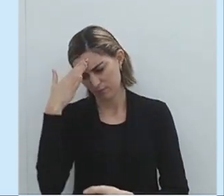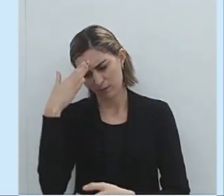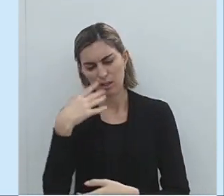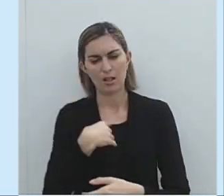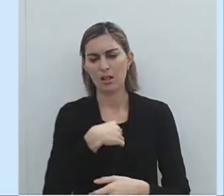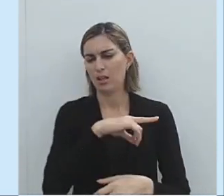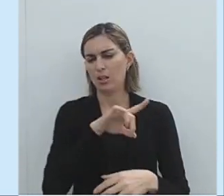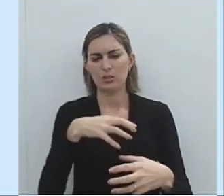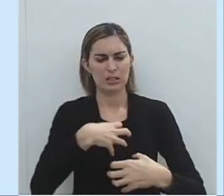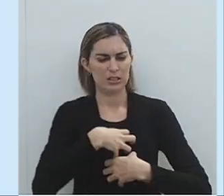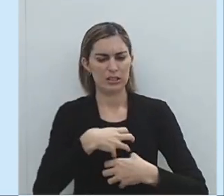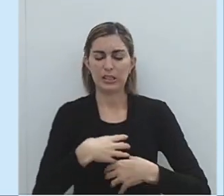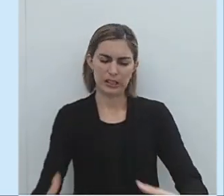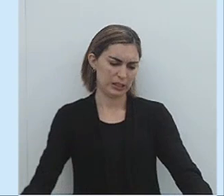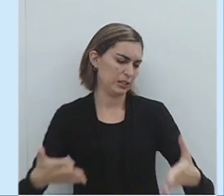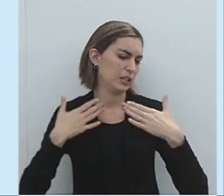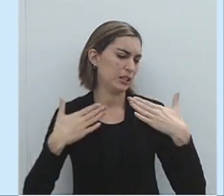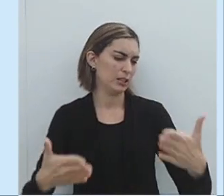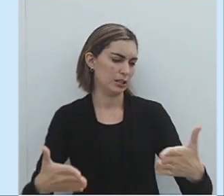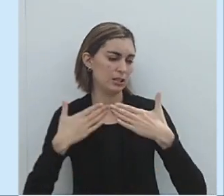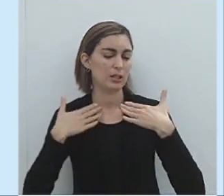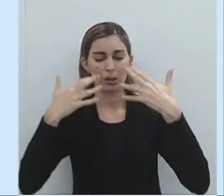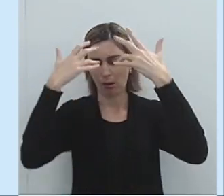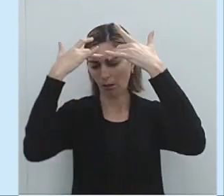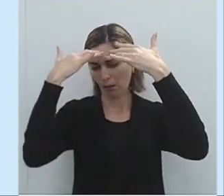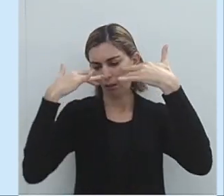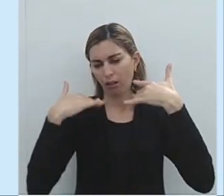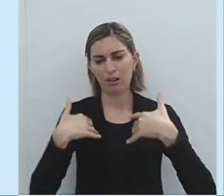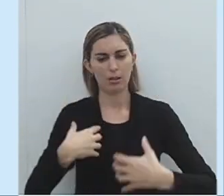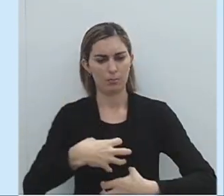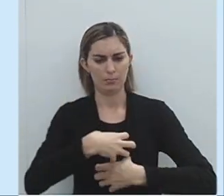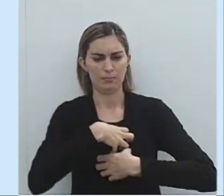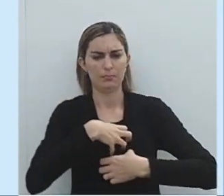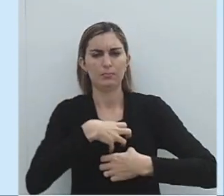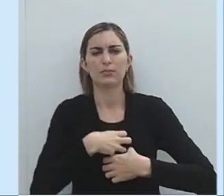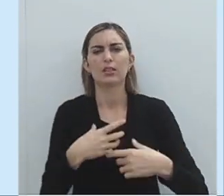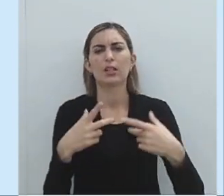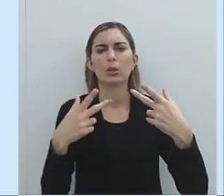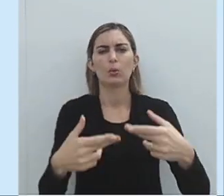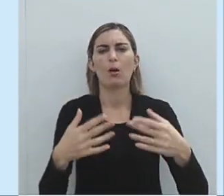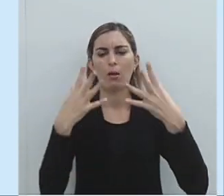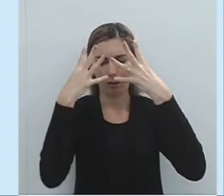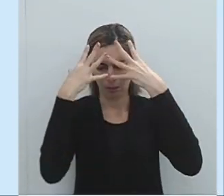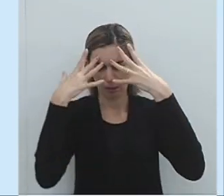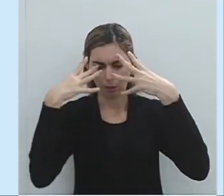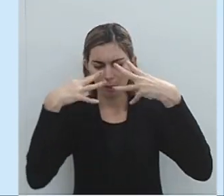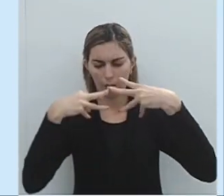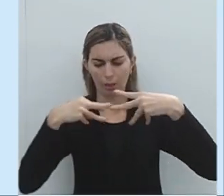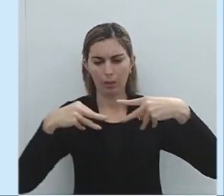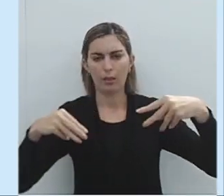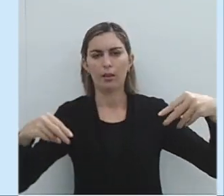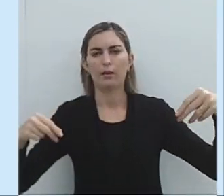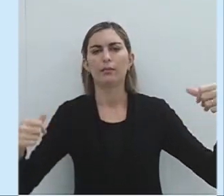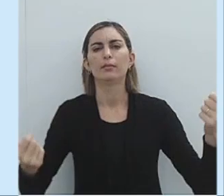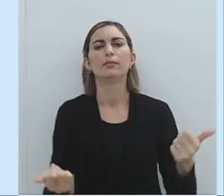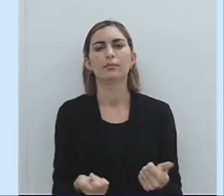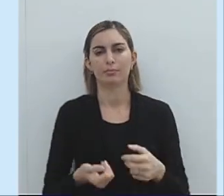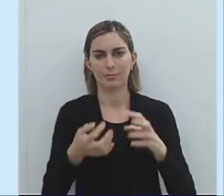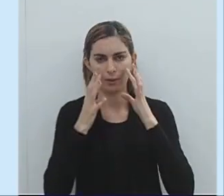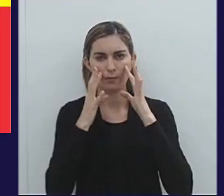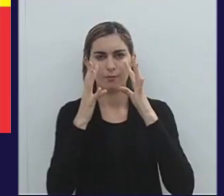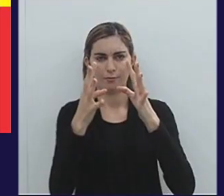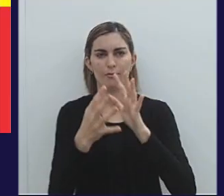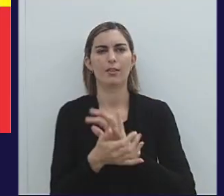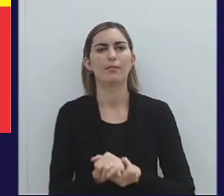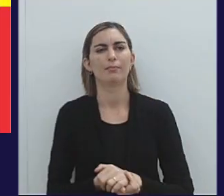meu Deus do céu, eu estou sentindo tanto calor que eu me sinto assim como se eu estivesse derretendo. Observe aí na telinha